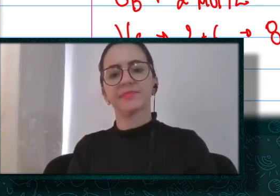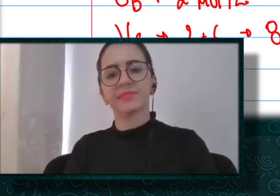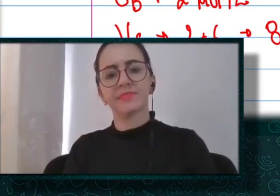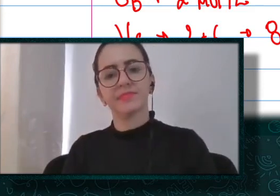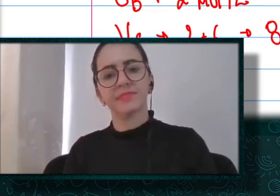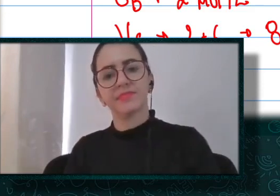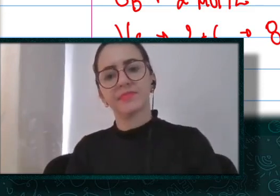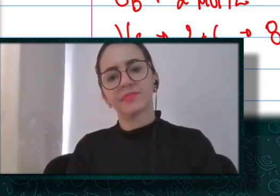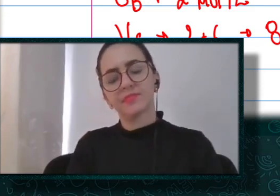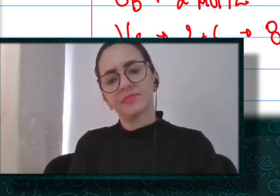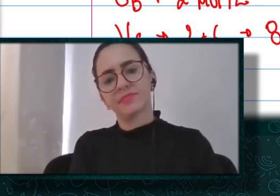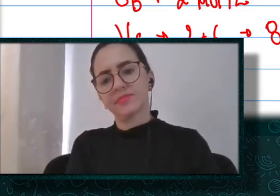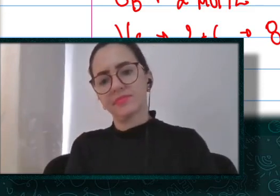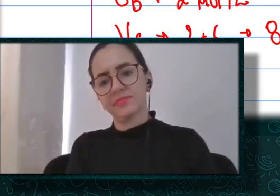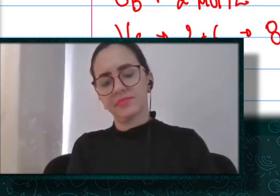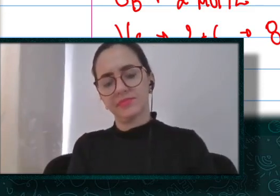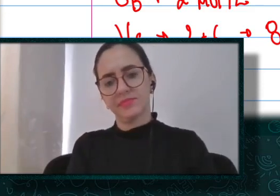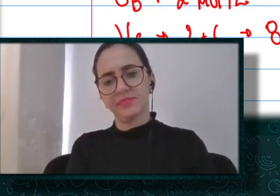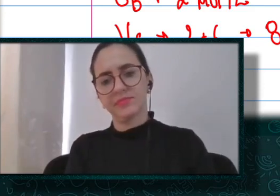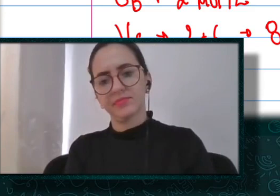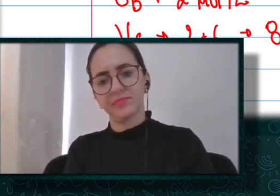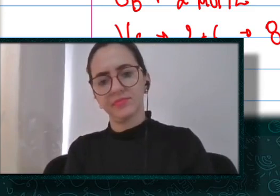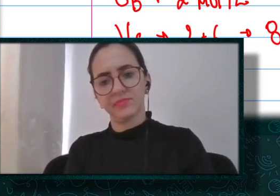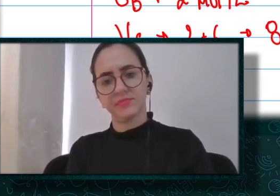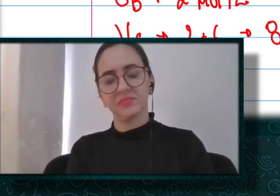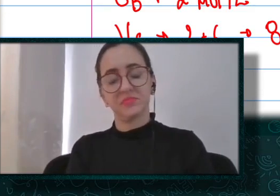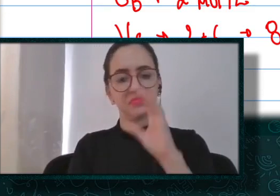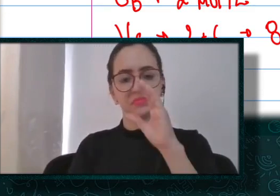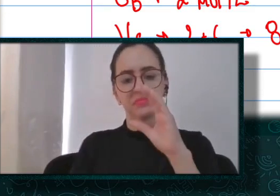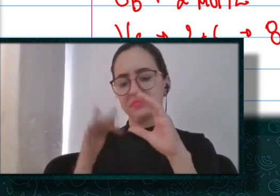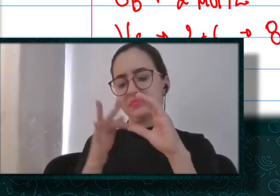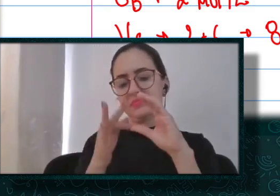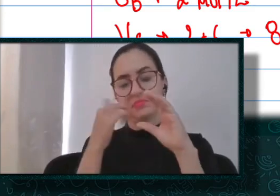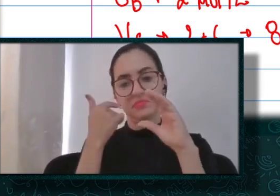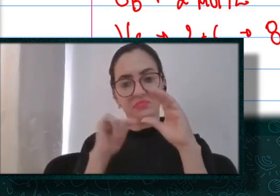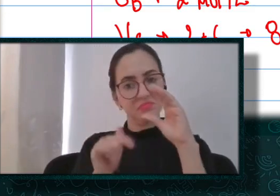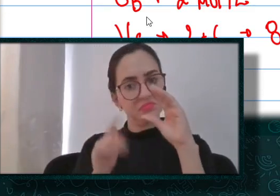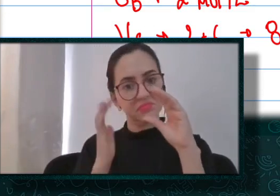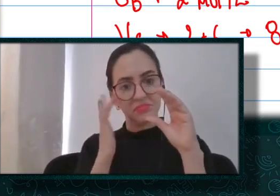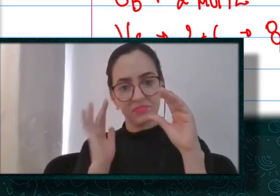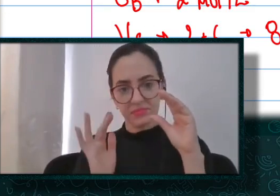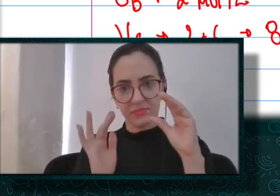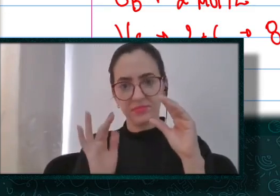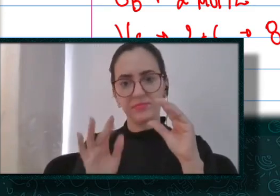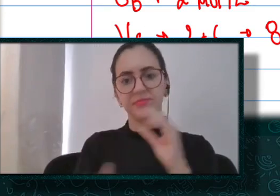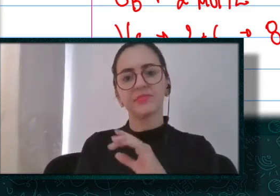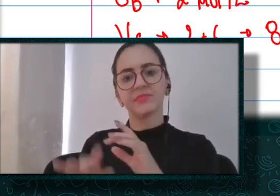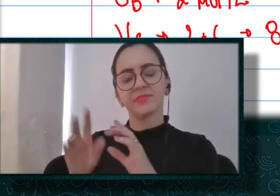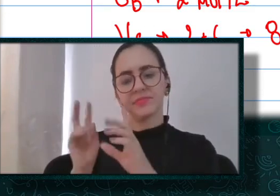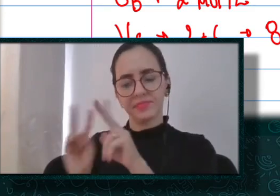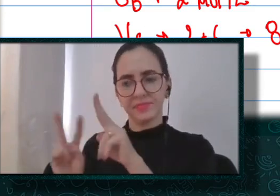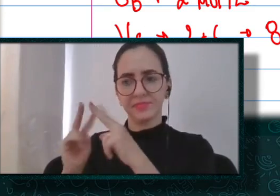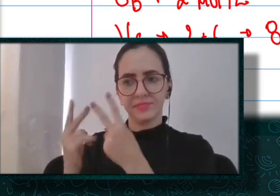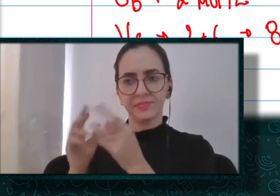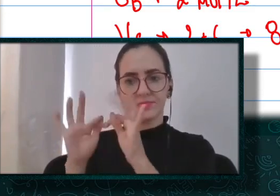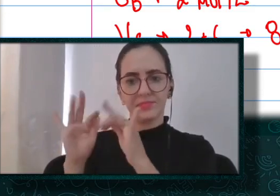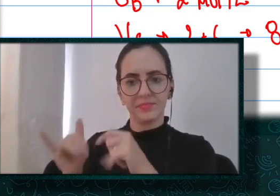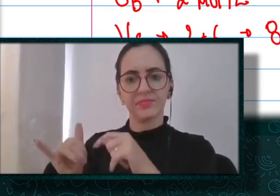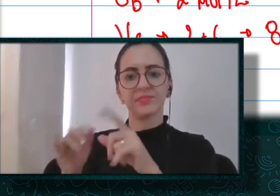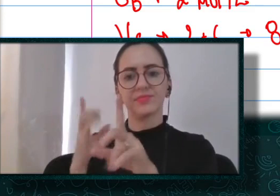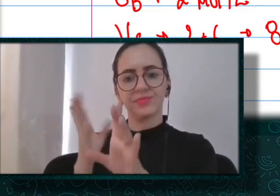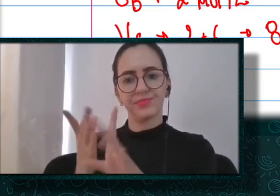6, que é igual a concentração final, que eu não sei, porque só tenho concentração inicial, e o volume final, que vai ser esses 8 aqui, ó.